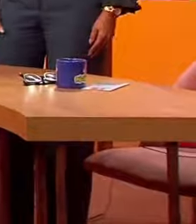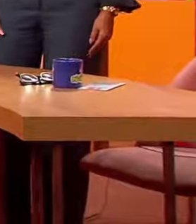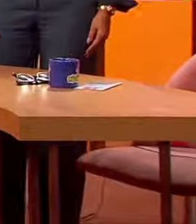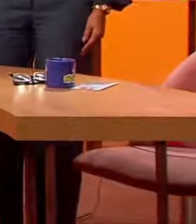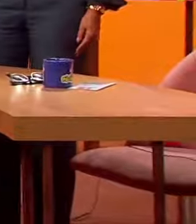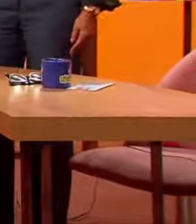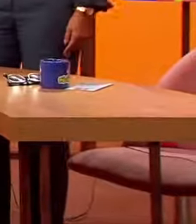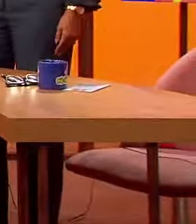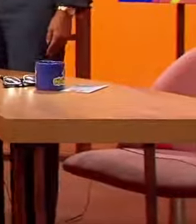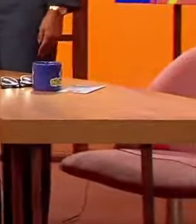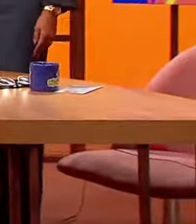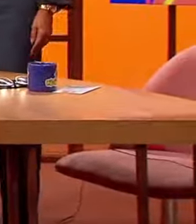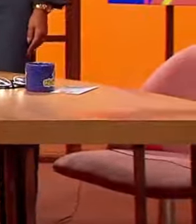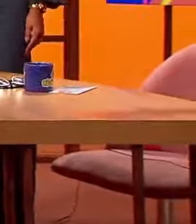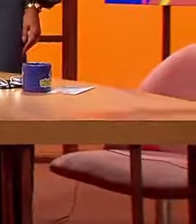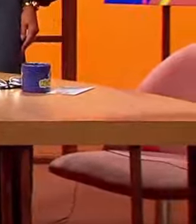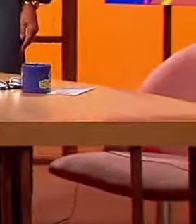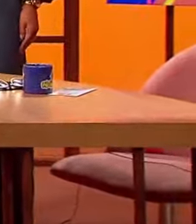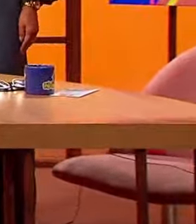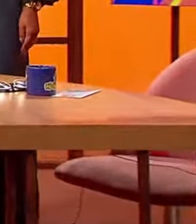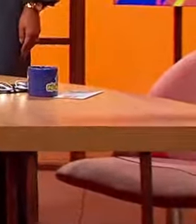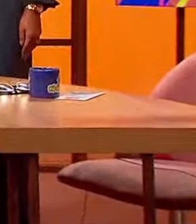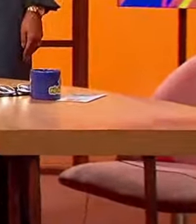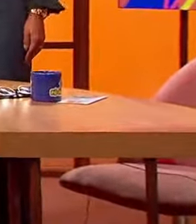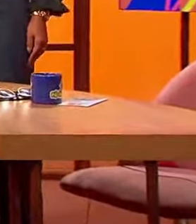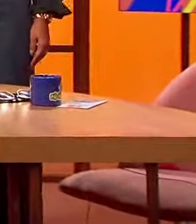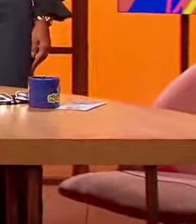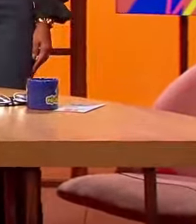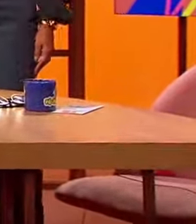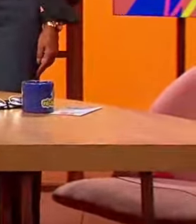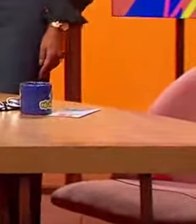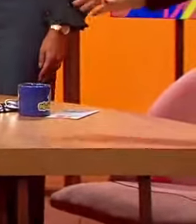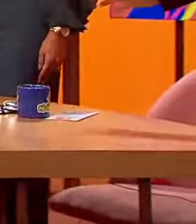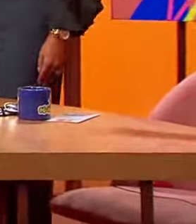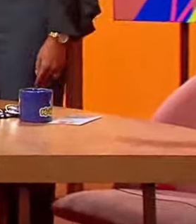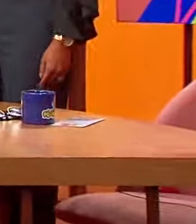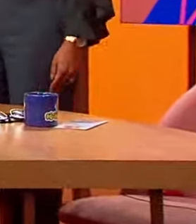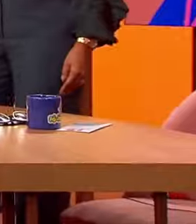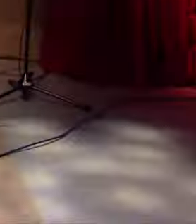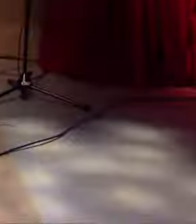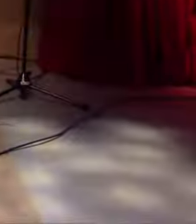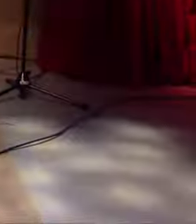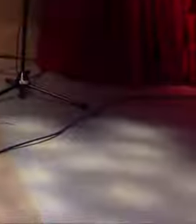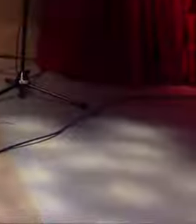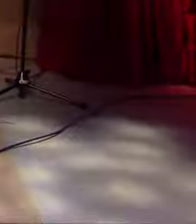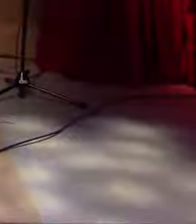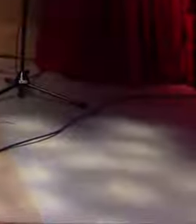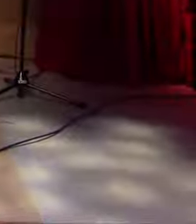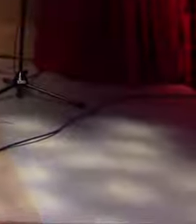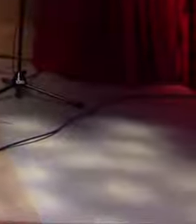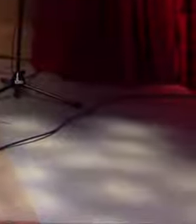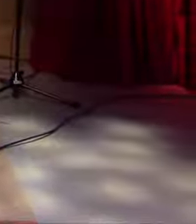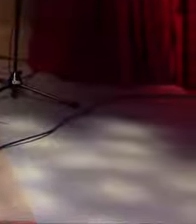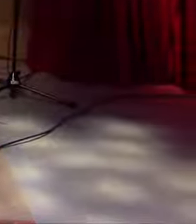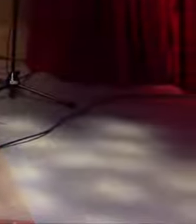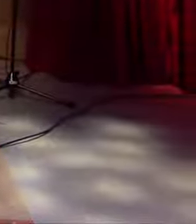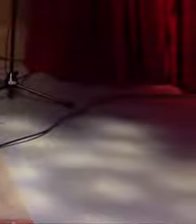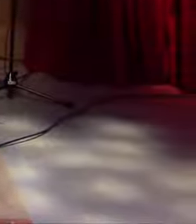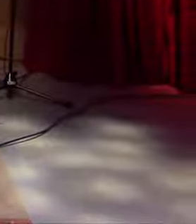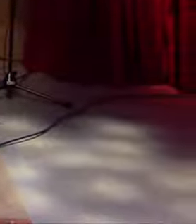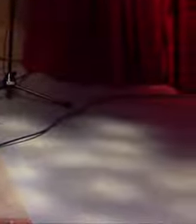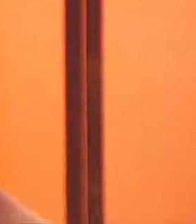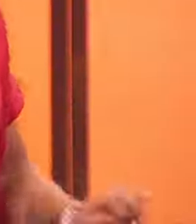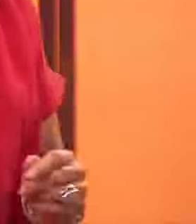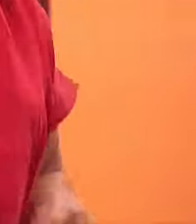Brigam por qualquer razão, é, mas acabam pedindo perdão. Pirada, pirada, pirada,